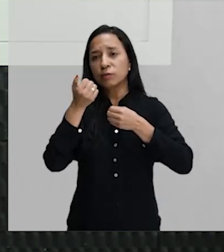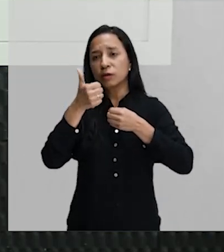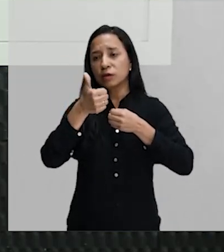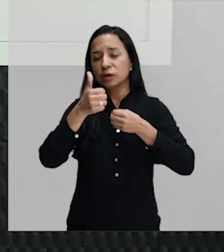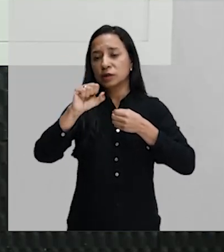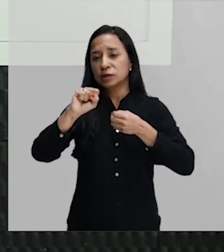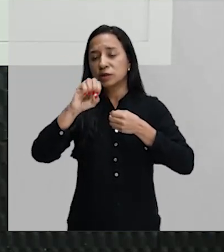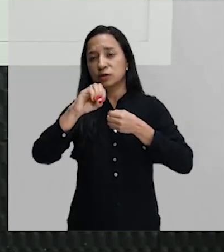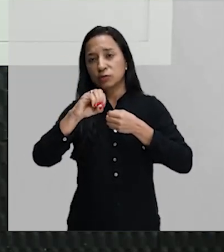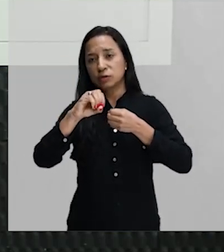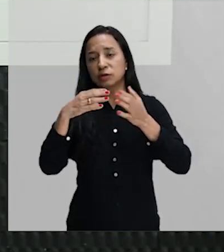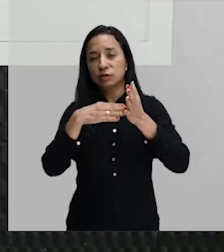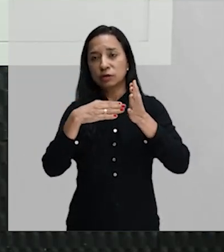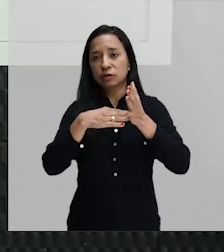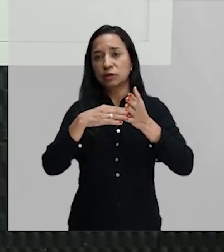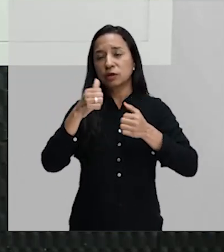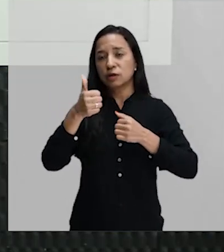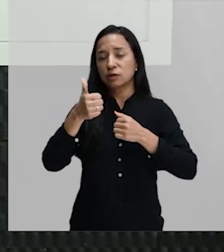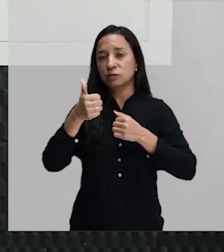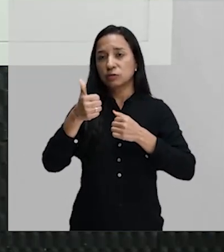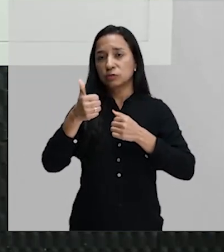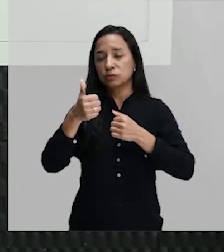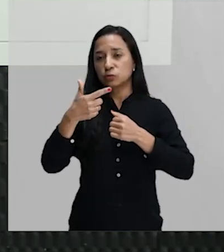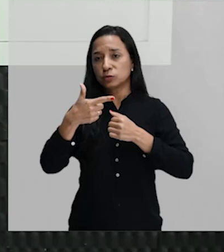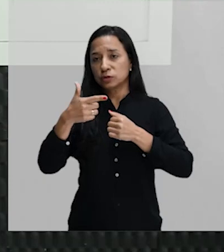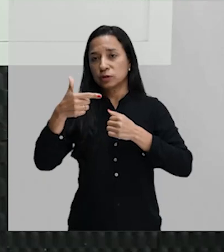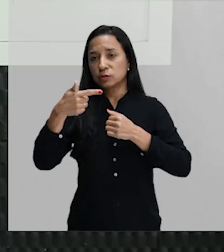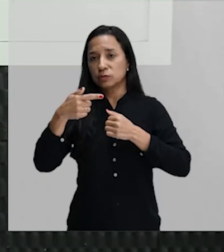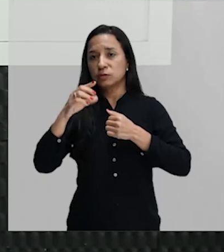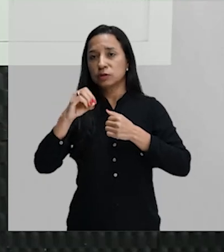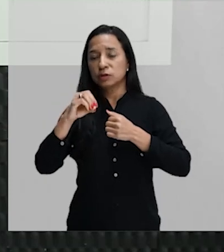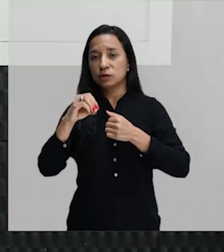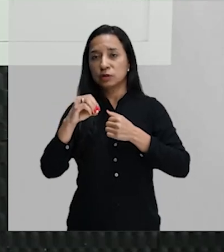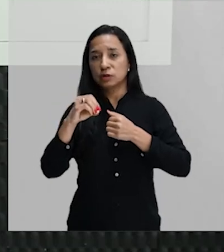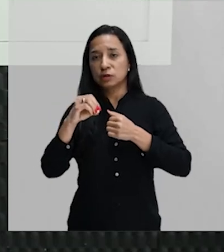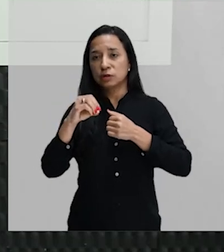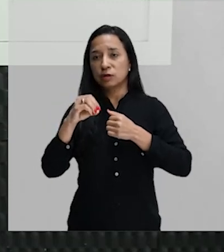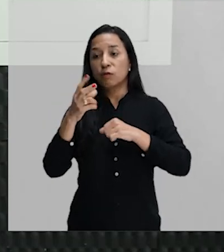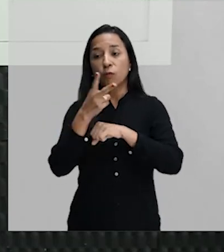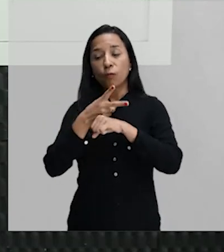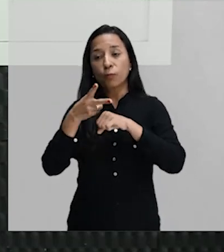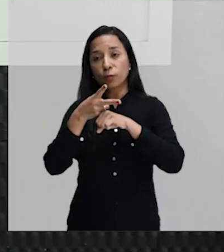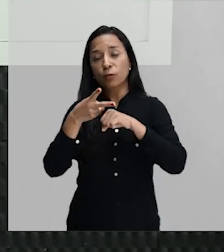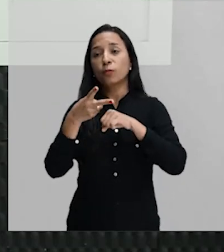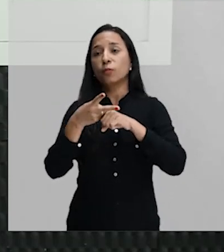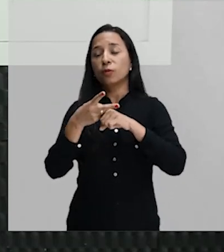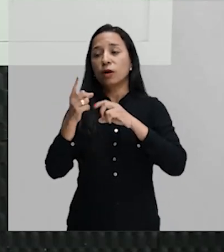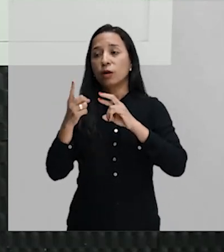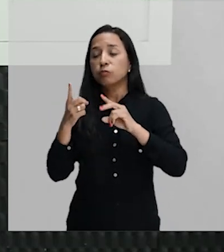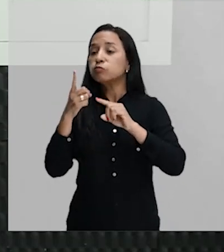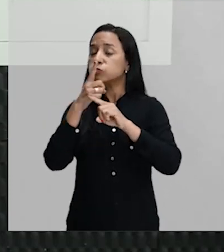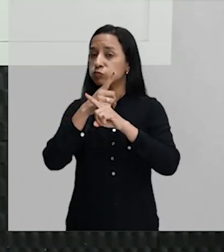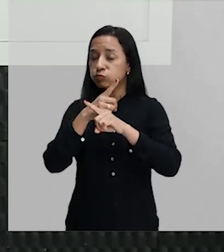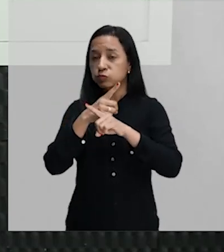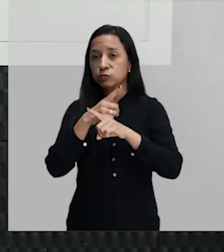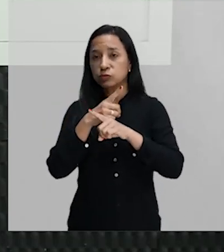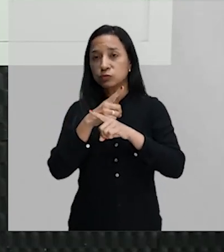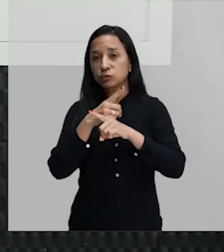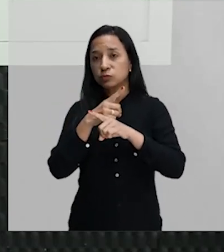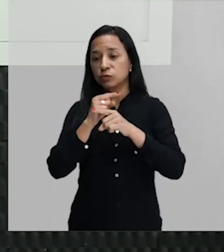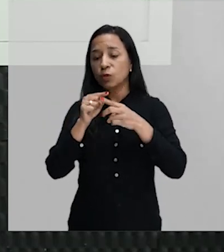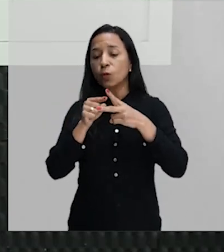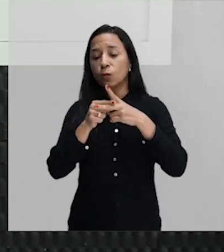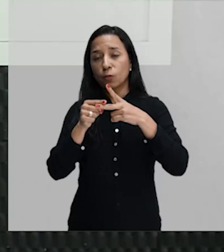180 a 270. Eu vou buscar o explementar dele. É o ângulo que, quando eu faço